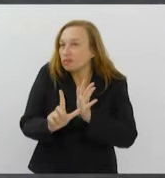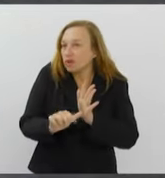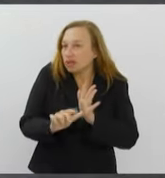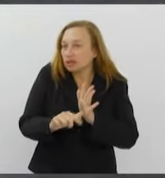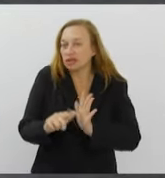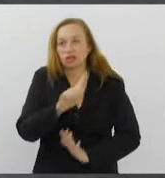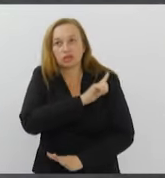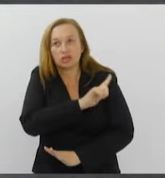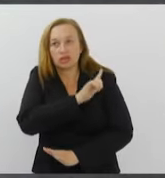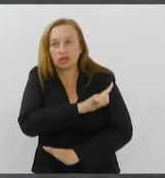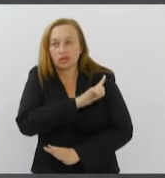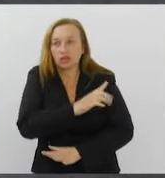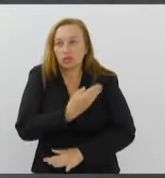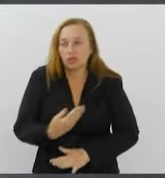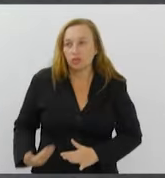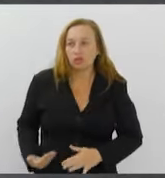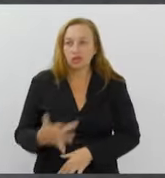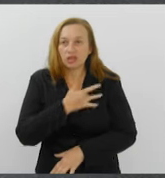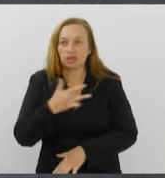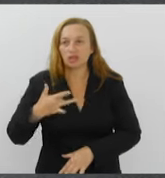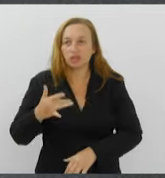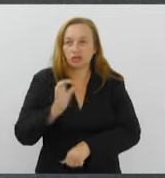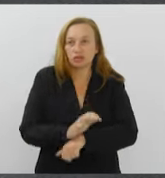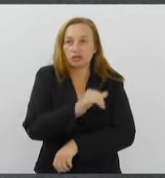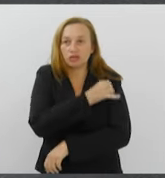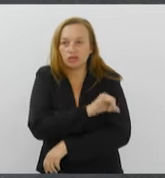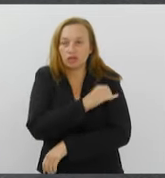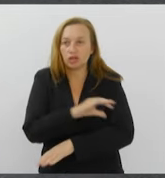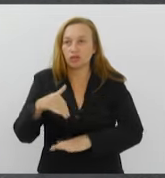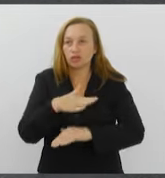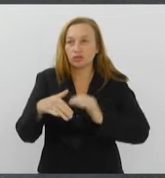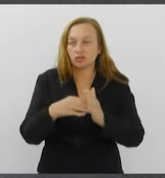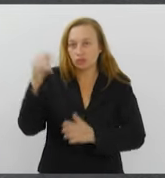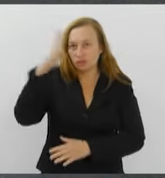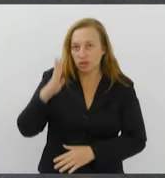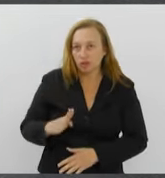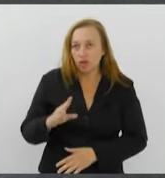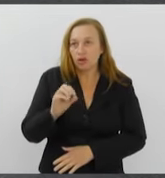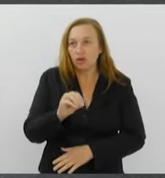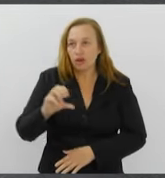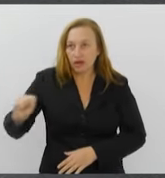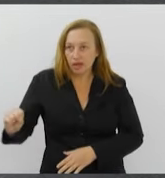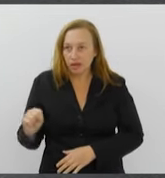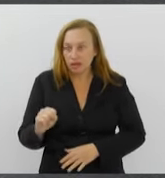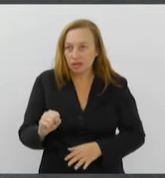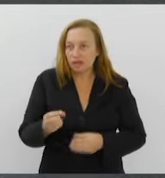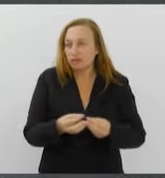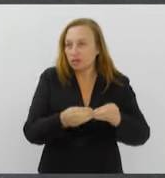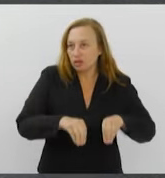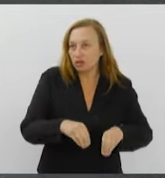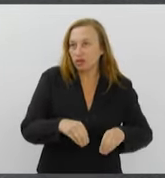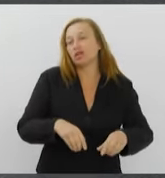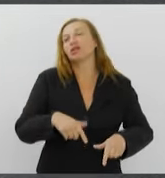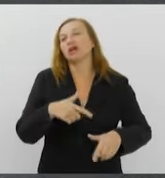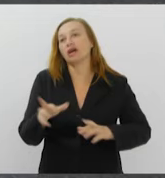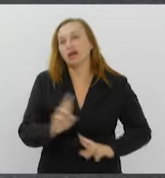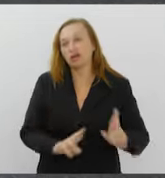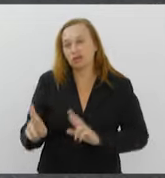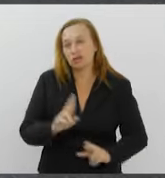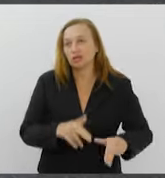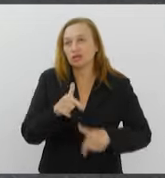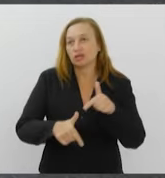da saúde no estado do Rio de Janeiro e em todo o Brasil. As OSs precarizam as relações de trabalho, as OSs